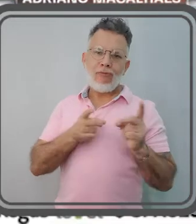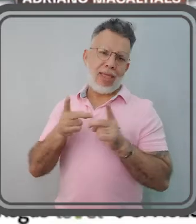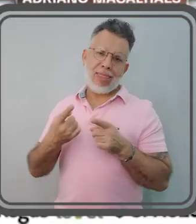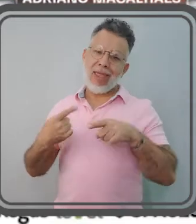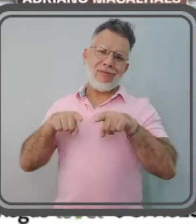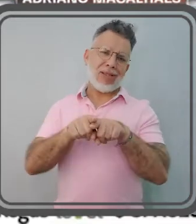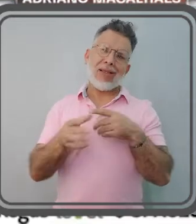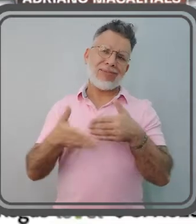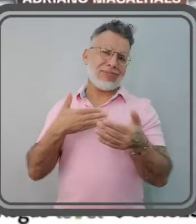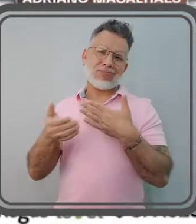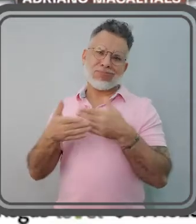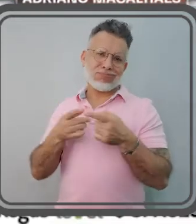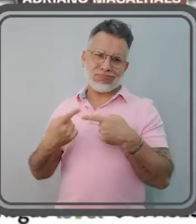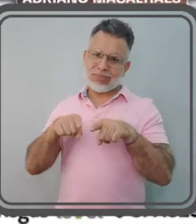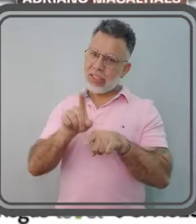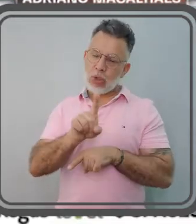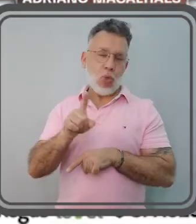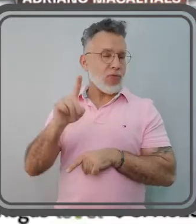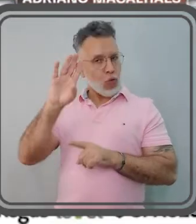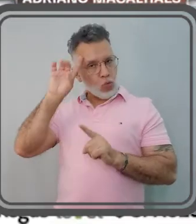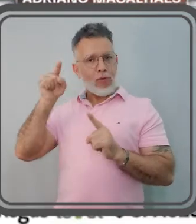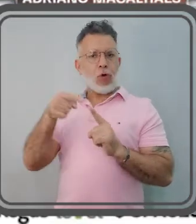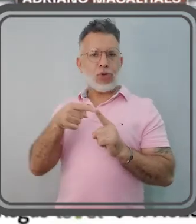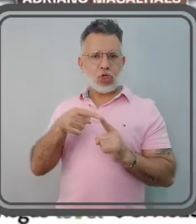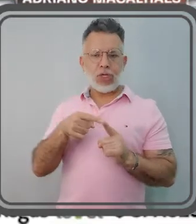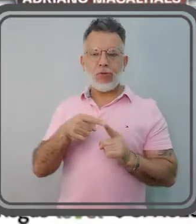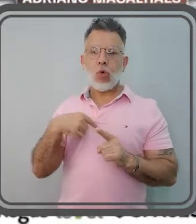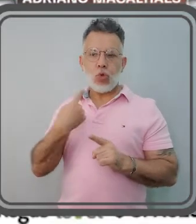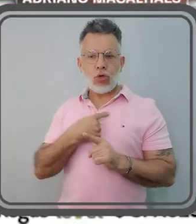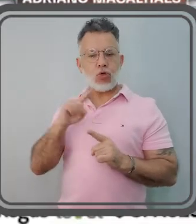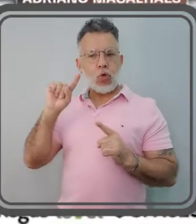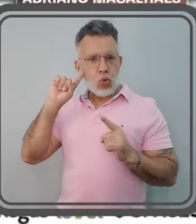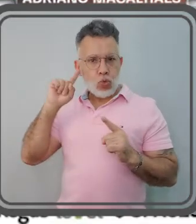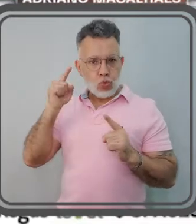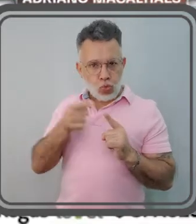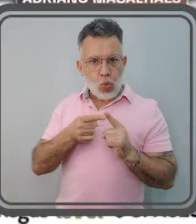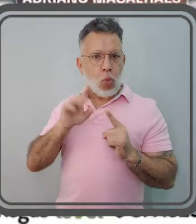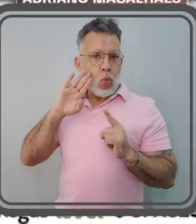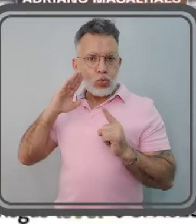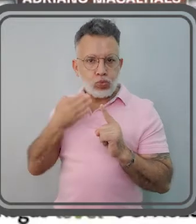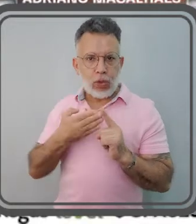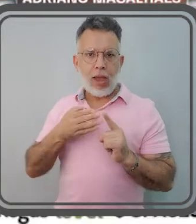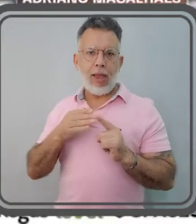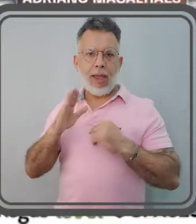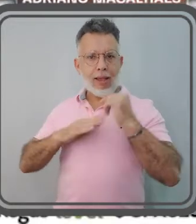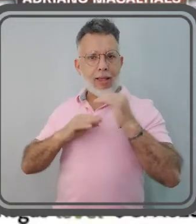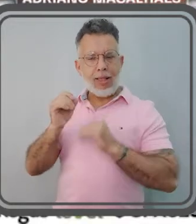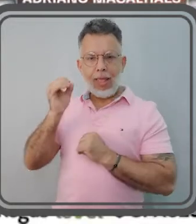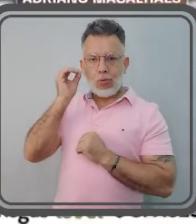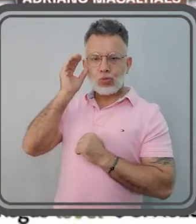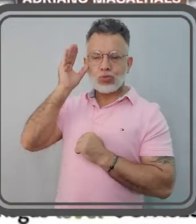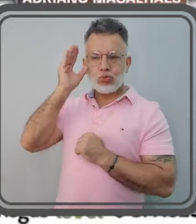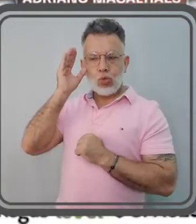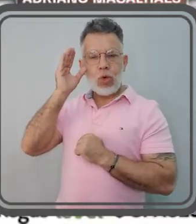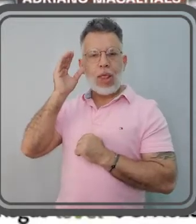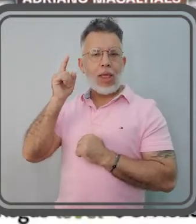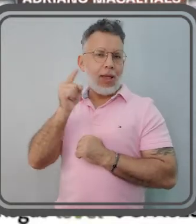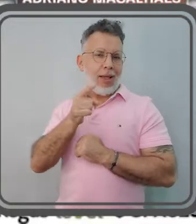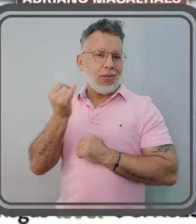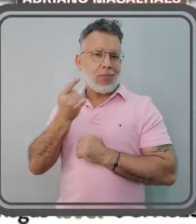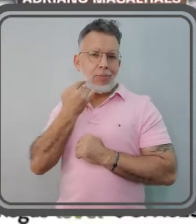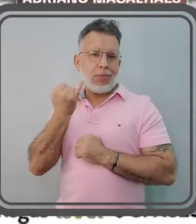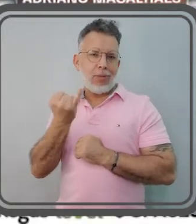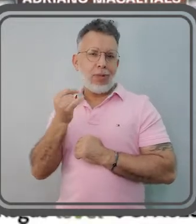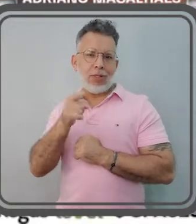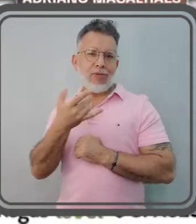nosso, de fato, é criar cultura, né? Inclusive, puxando um ponto que você falou anteriormente, esqueci de falar, a cultura da marca, né? A cultura do